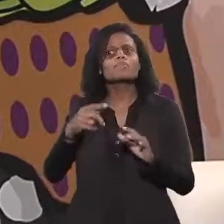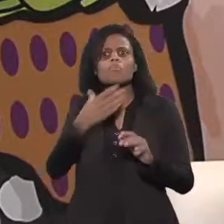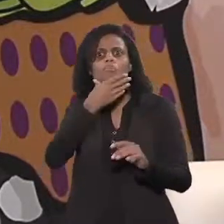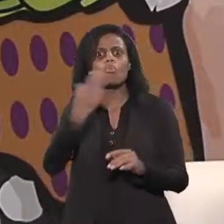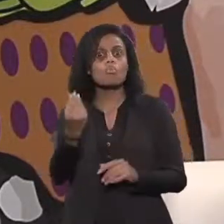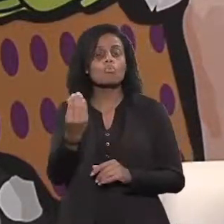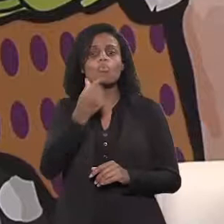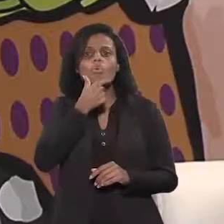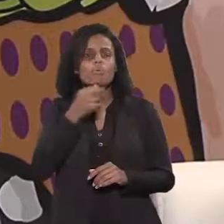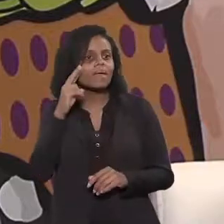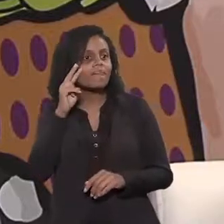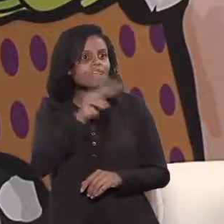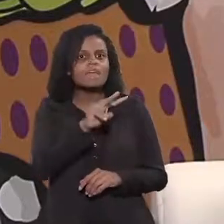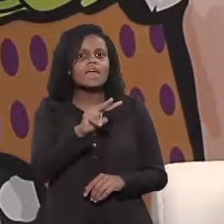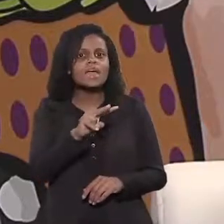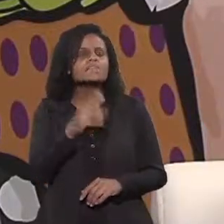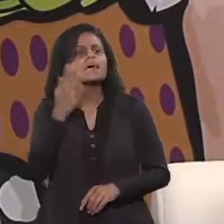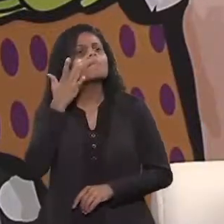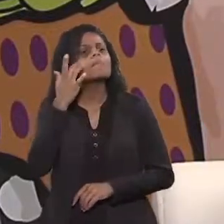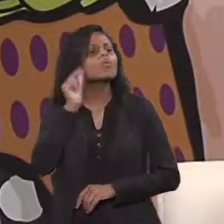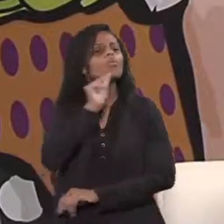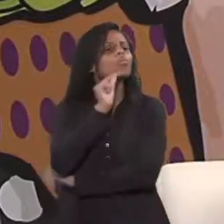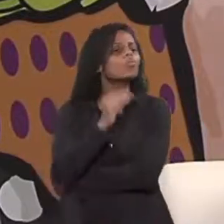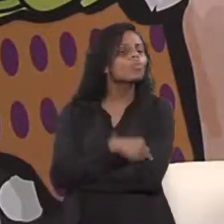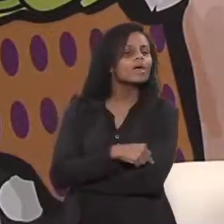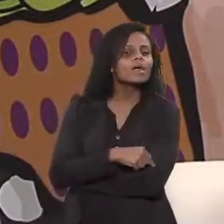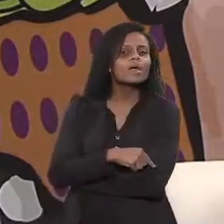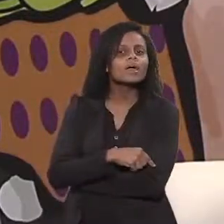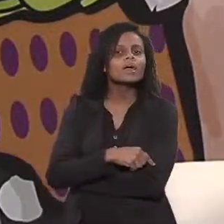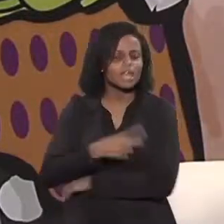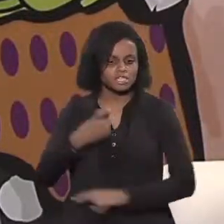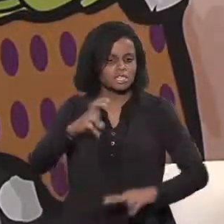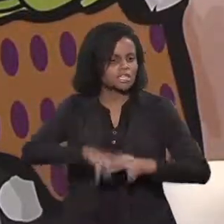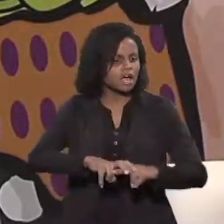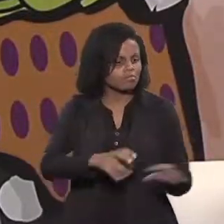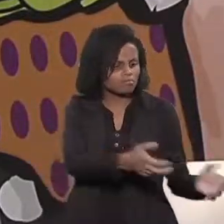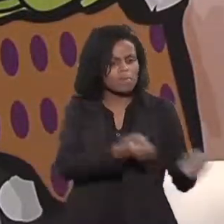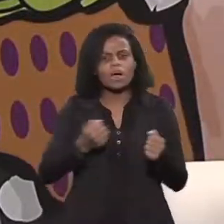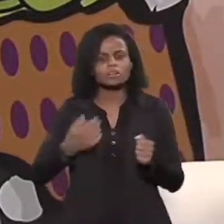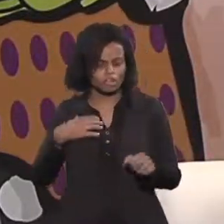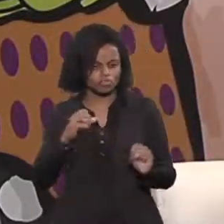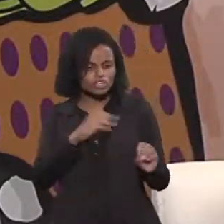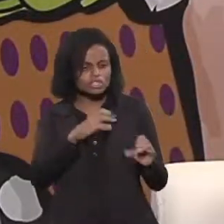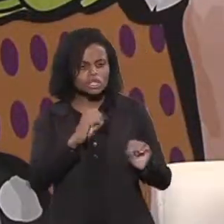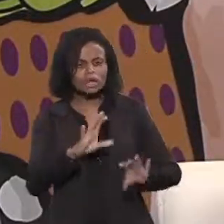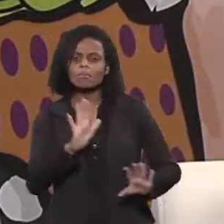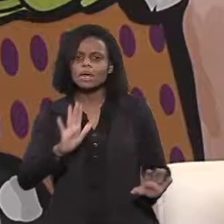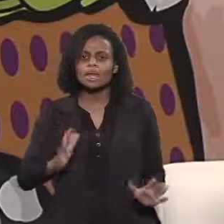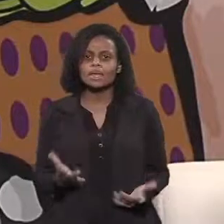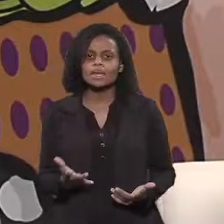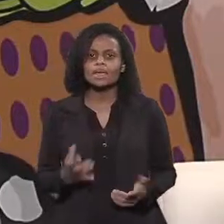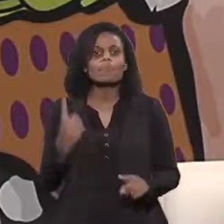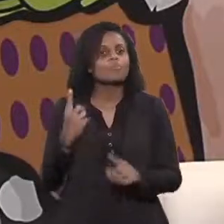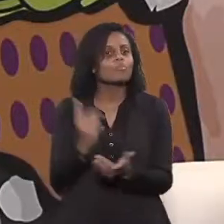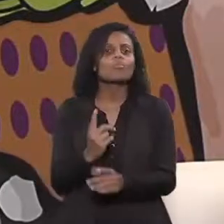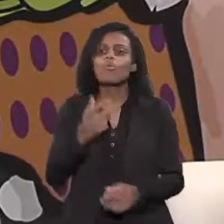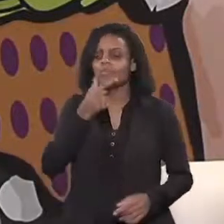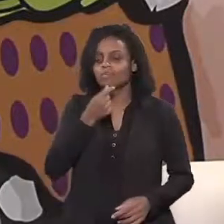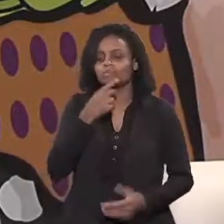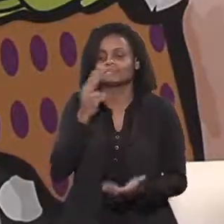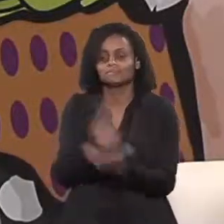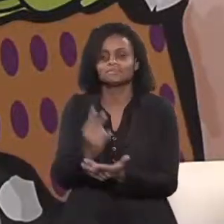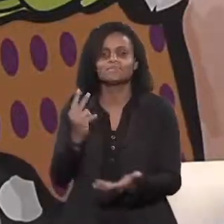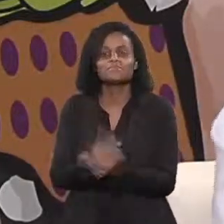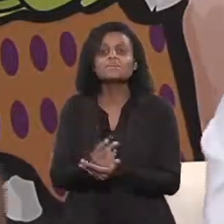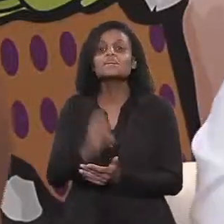que ia ver a gente para ver o que a gente estava fazendo, ir lá sentar, tirar da nossa mão e querer ensinar, porque o homem sempre tem essa coisa